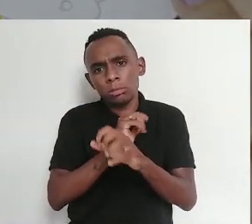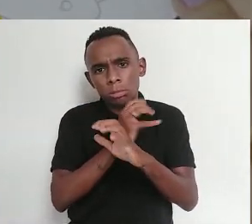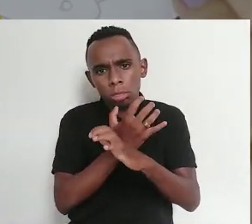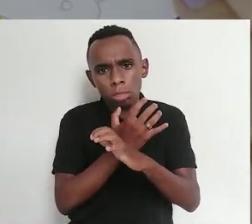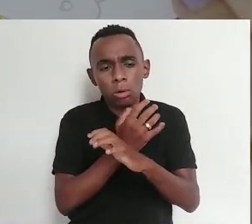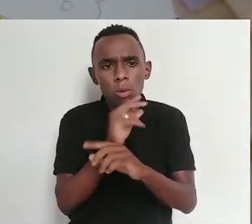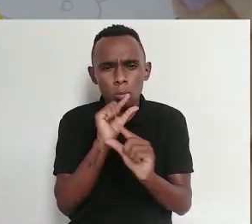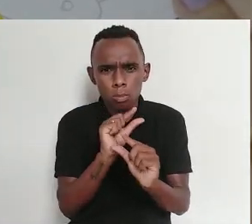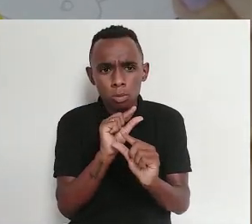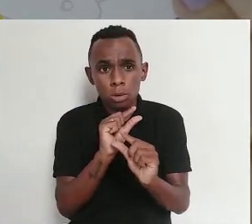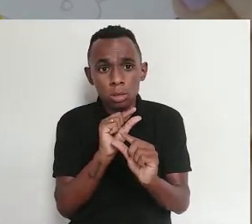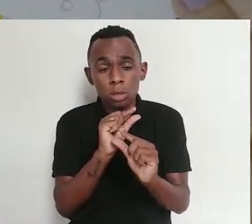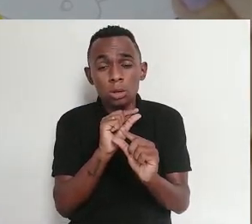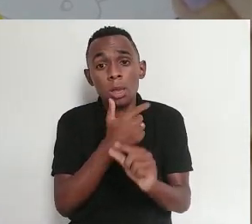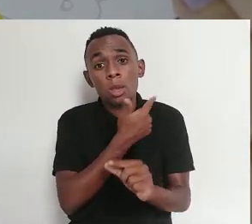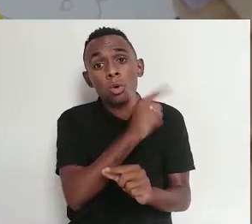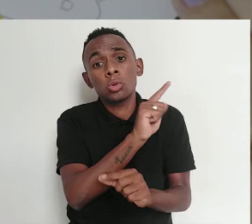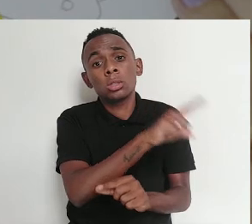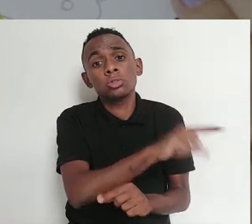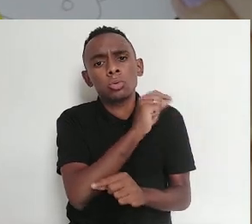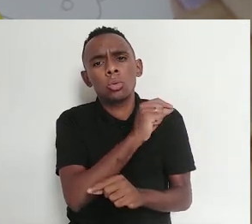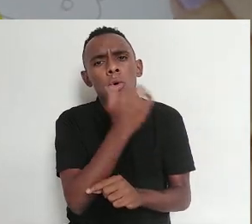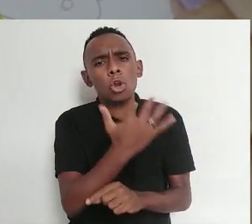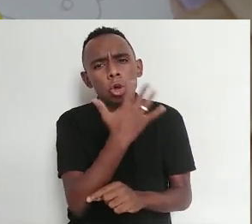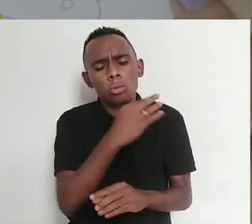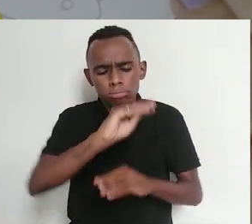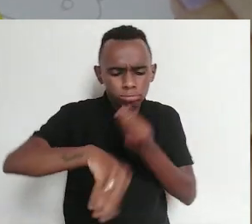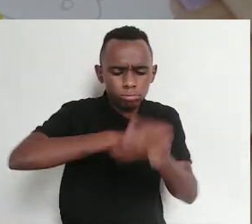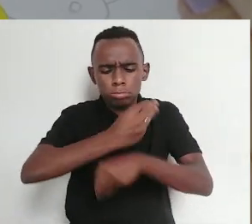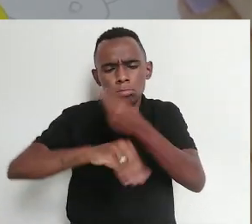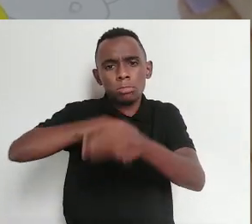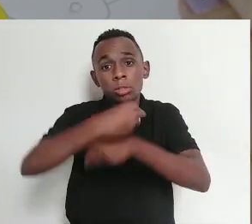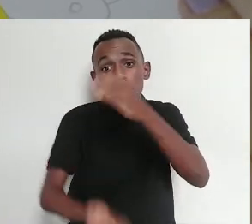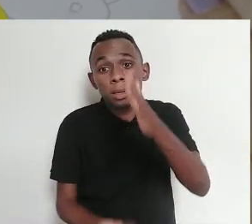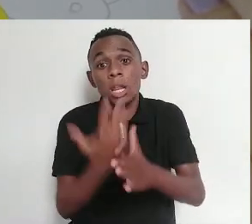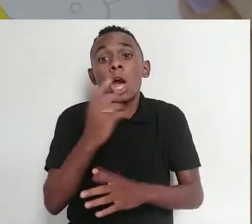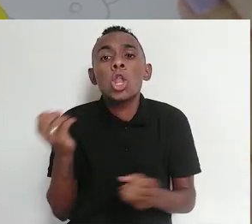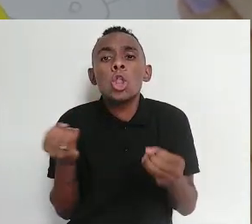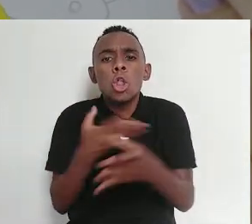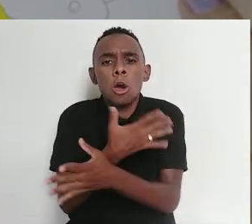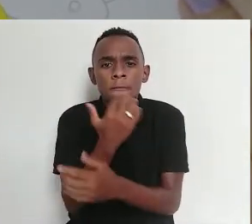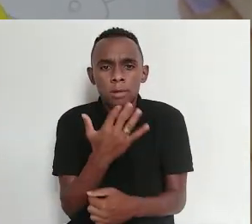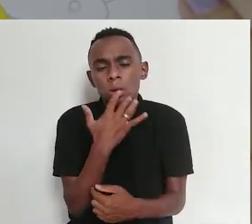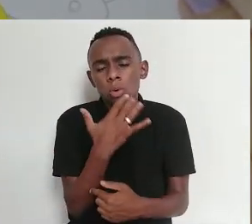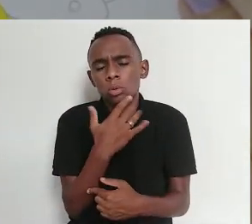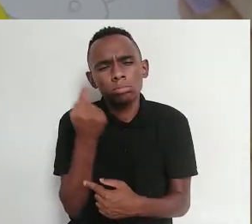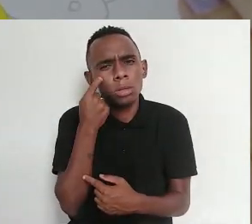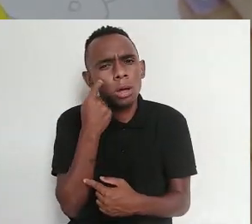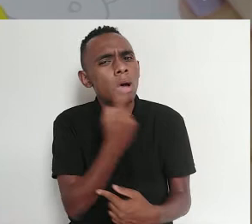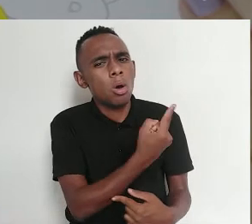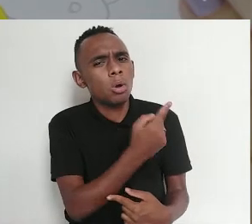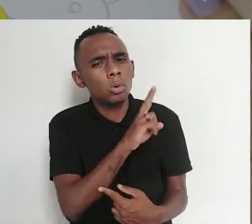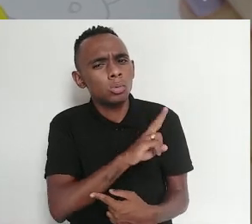posso aplicar uma outra cor por cima. Ou posso usar a mistura, que é o que eu tô fazendo aqui agora, que eu uso em cima da cor